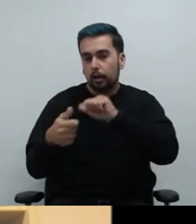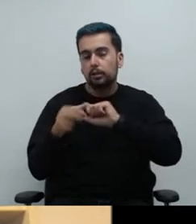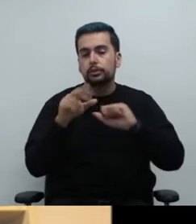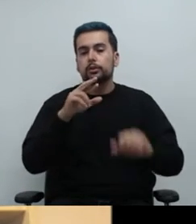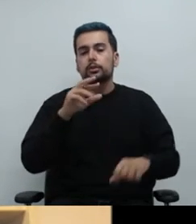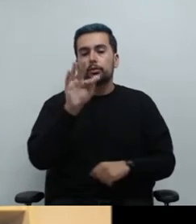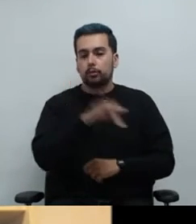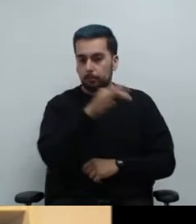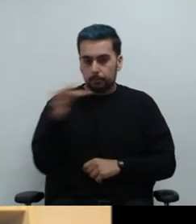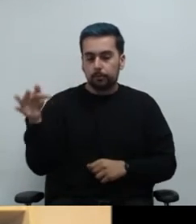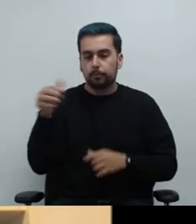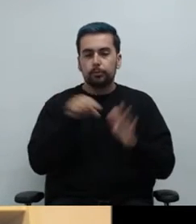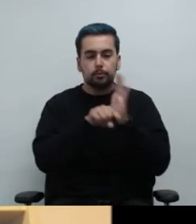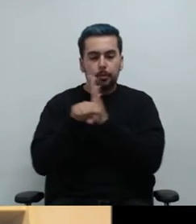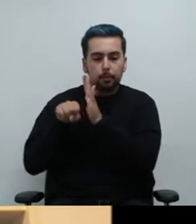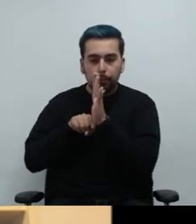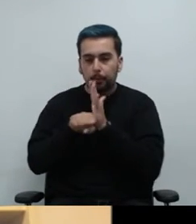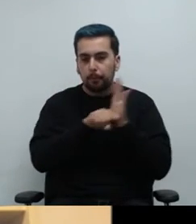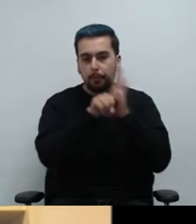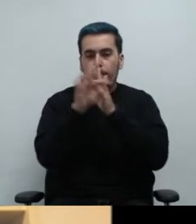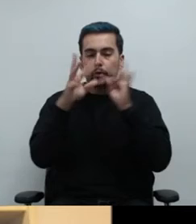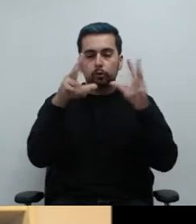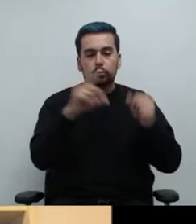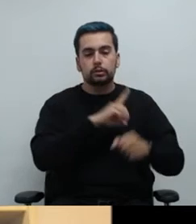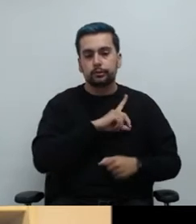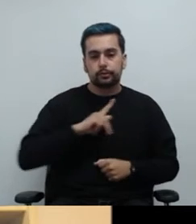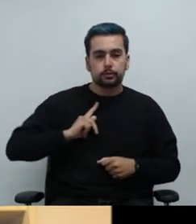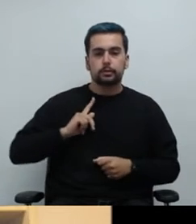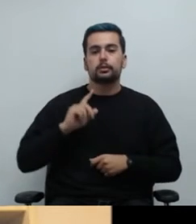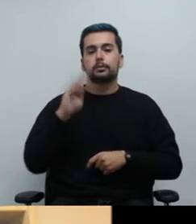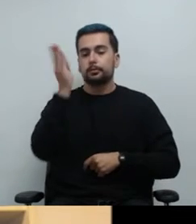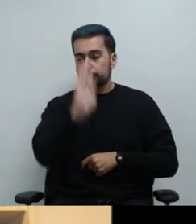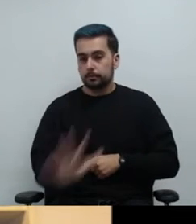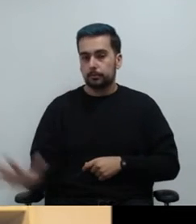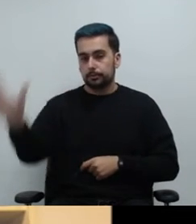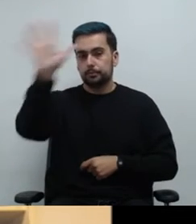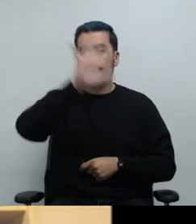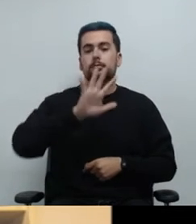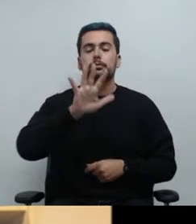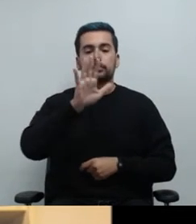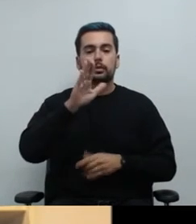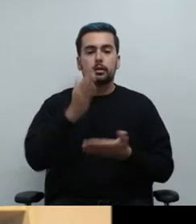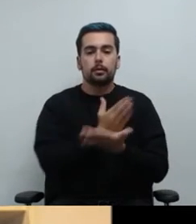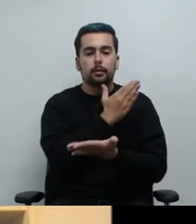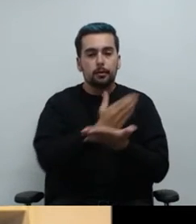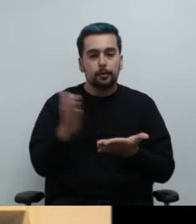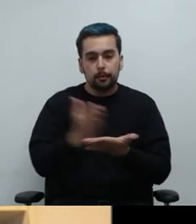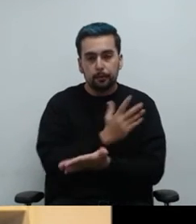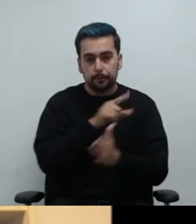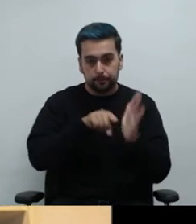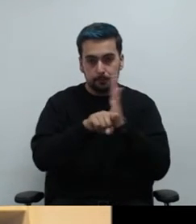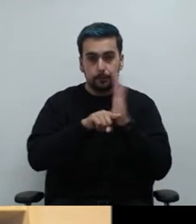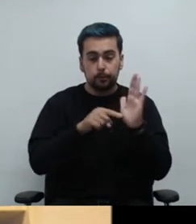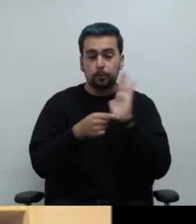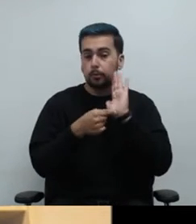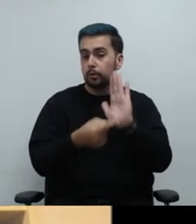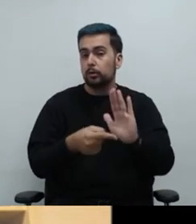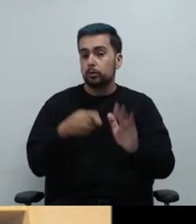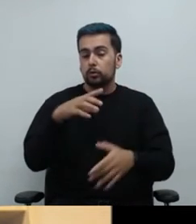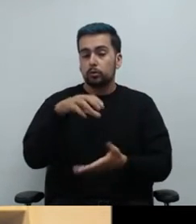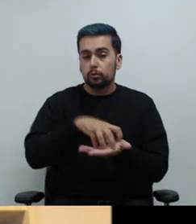questionários que foram enviados a todas as defensorias públicas do Brasil. Uma parte da pesquisa abordou os